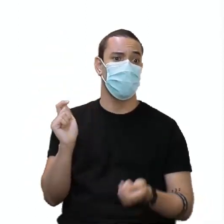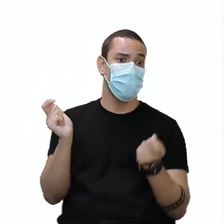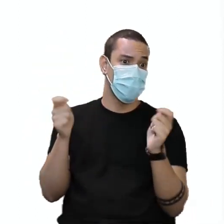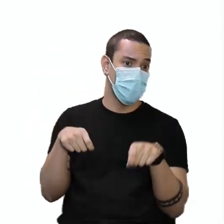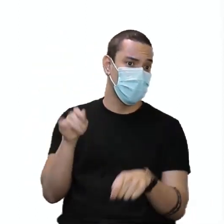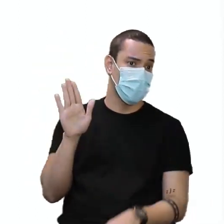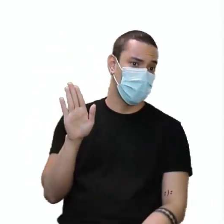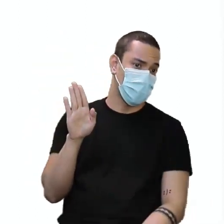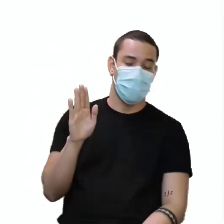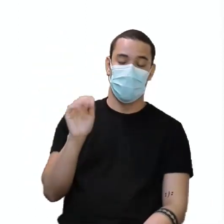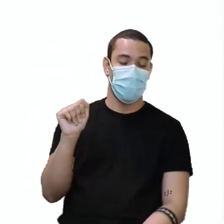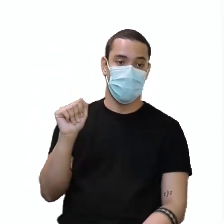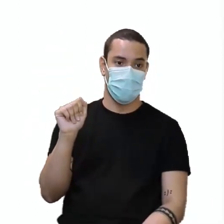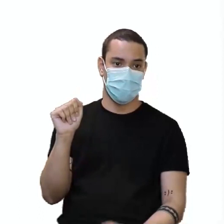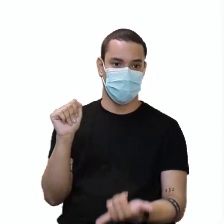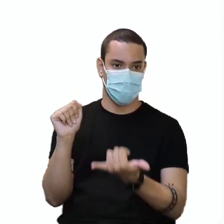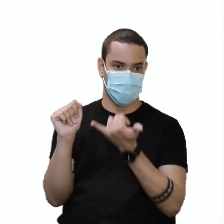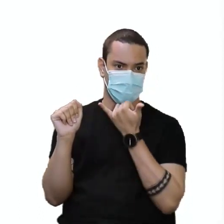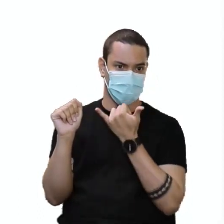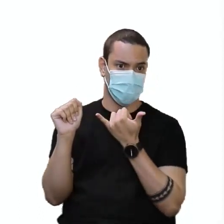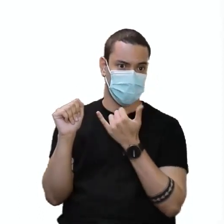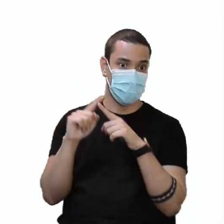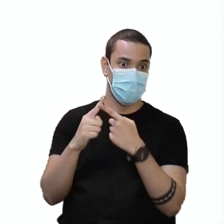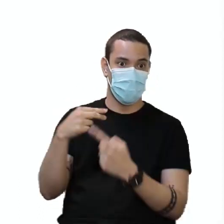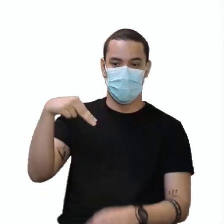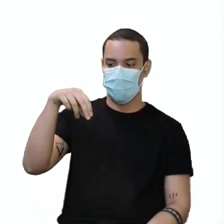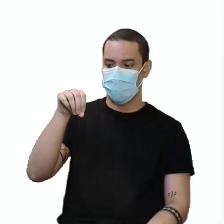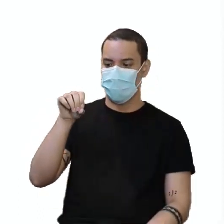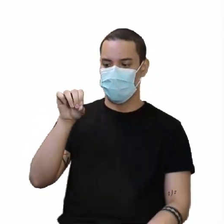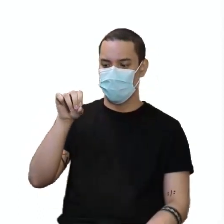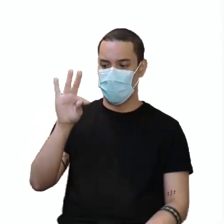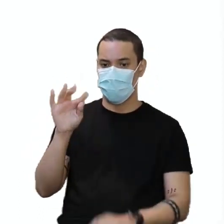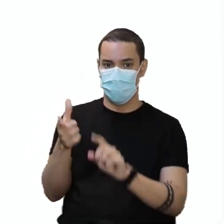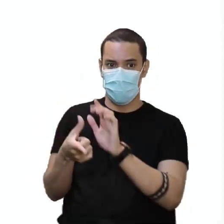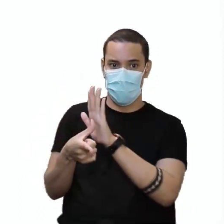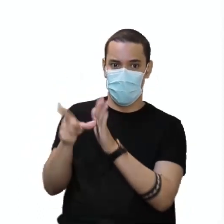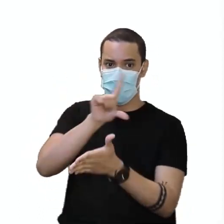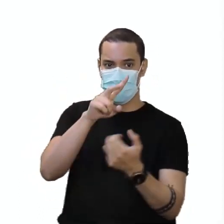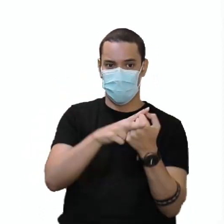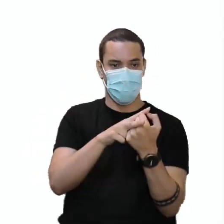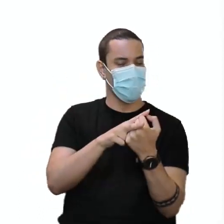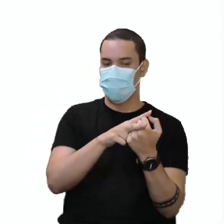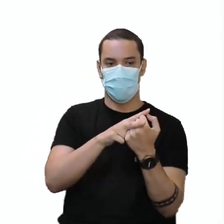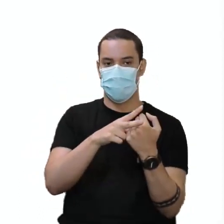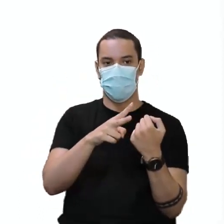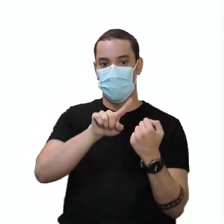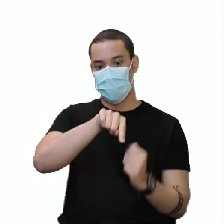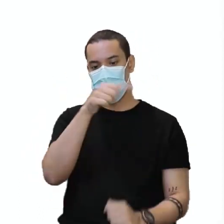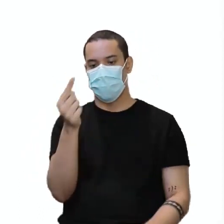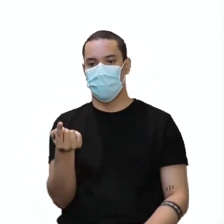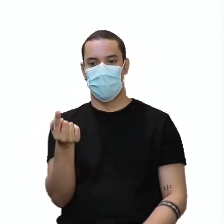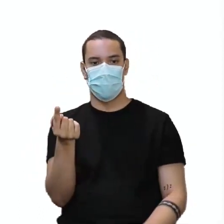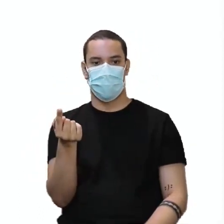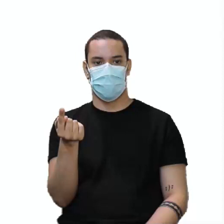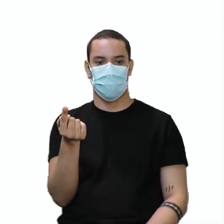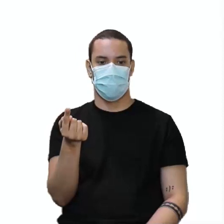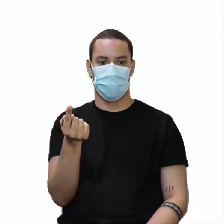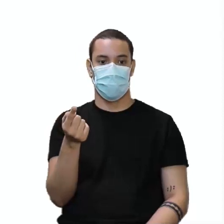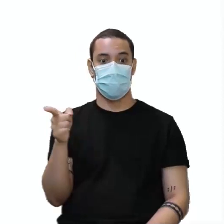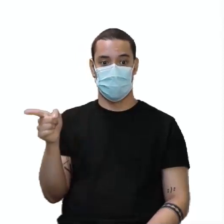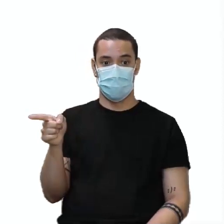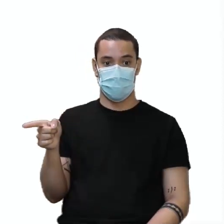a A. Porém, a A, olha só a negação antes do verbo to be. Não é. É o contrário. E aqui, ela